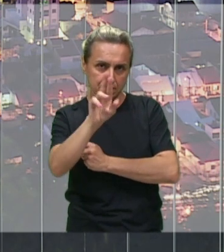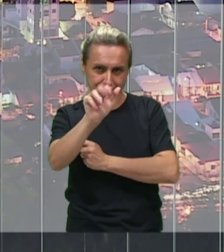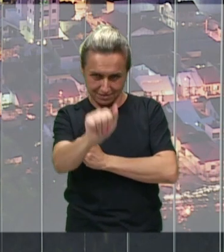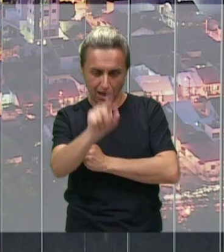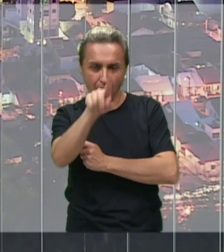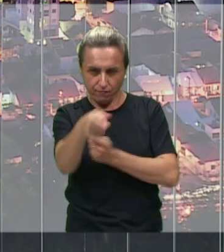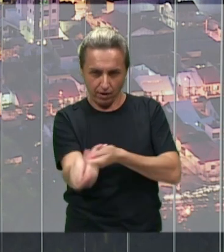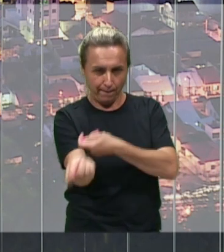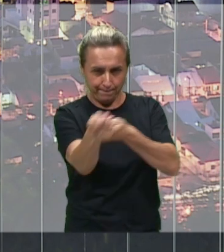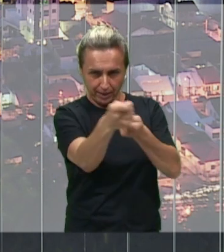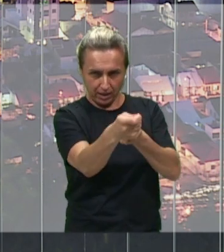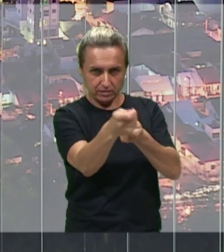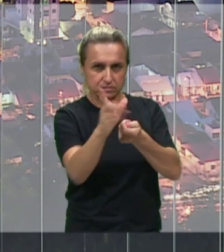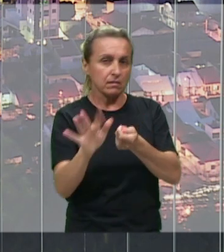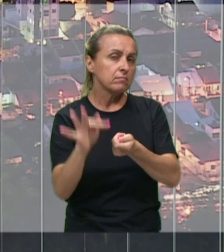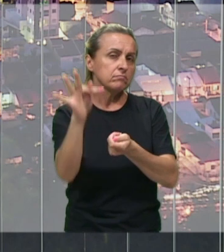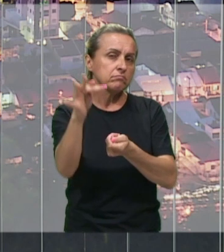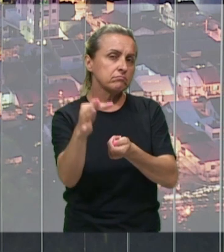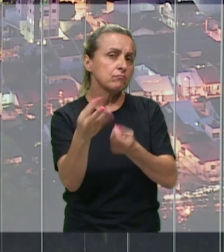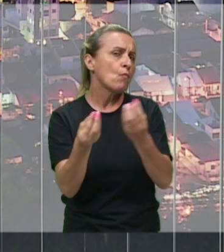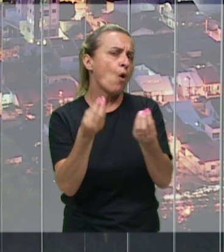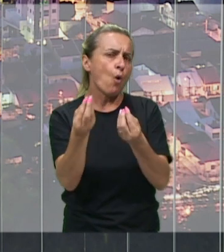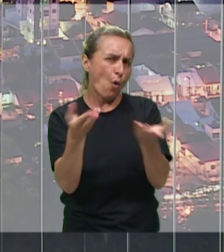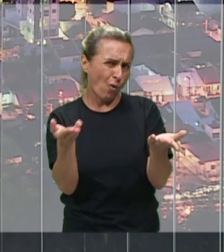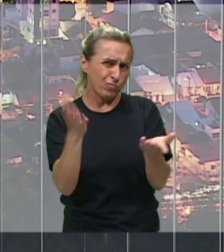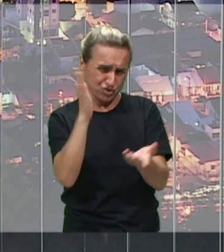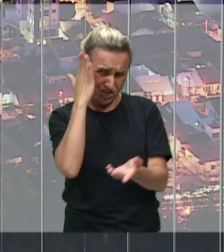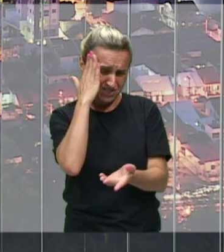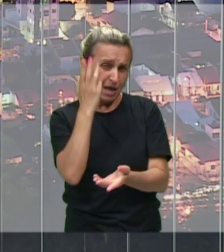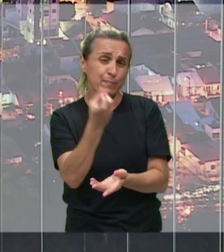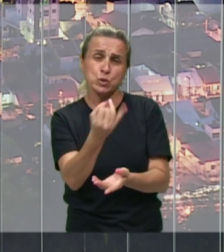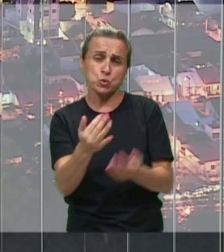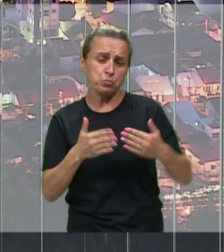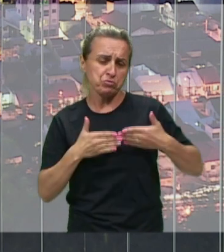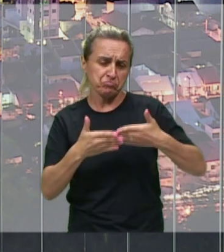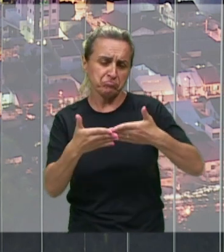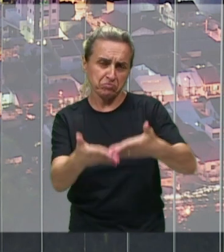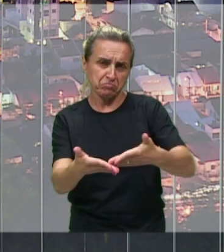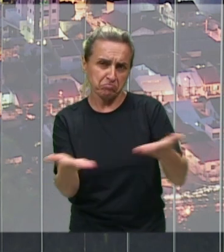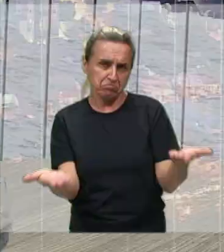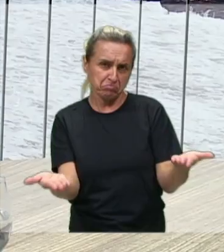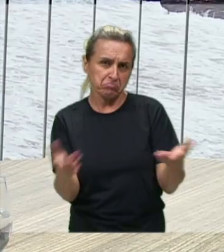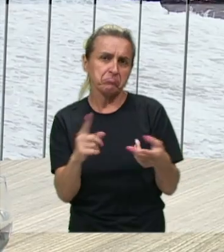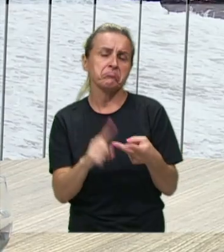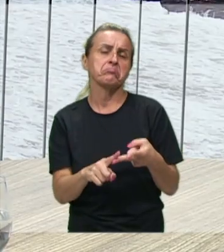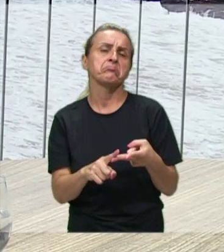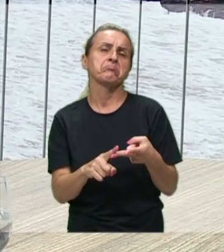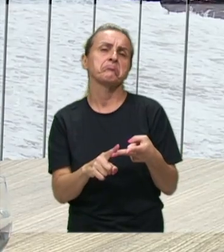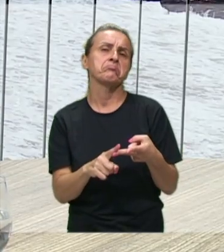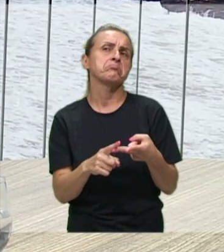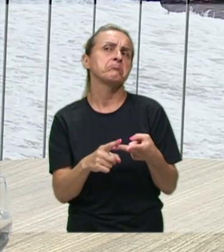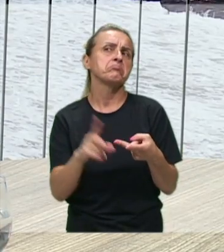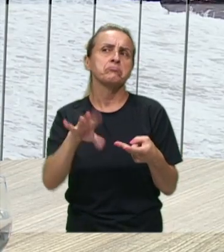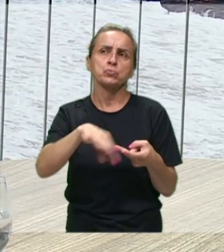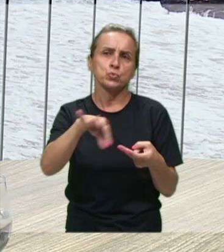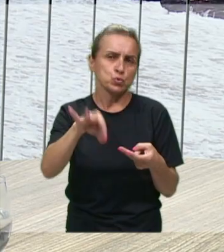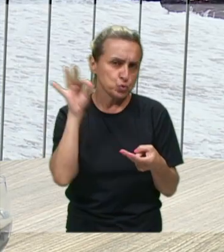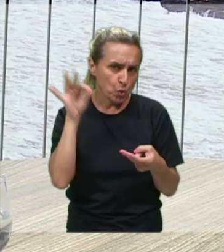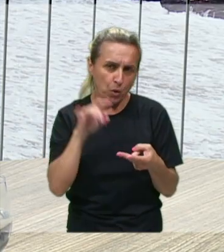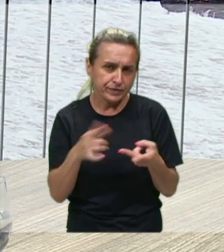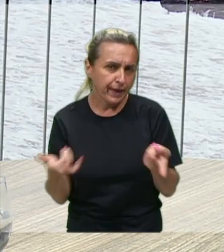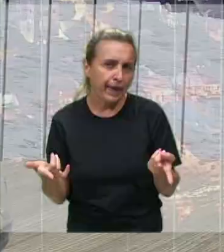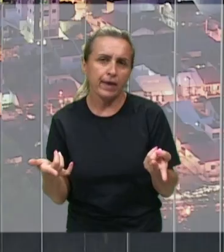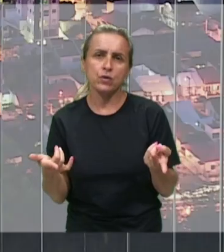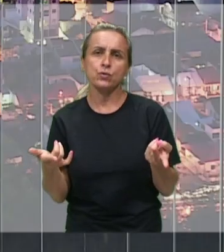que vai funcionar número de embarcações aptas? Como é que vai se dar? Vai ser por sorteio, não vai ser por sorteio? Vai